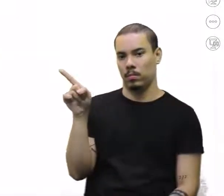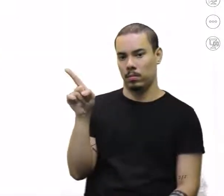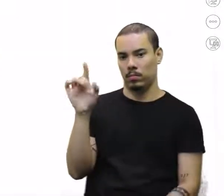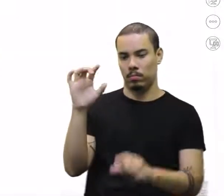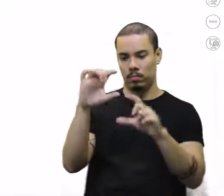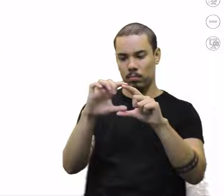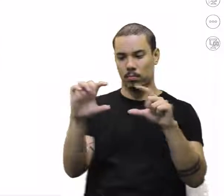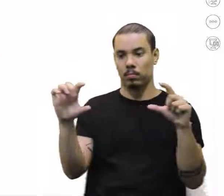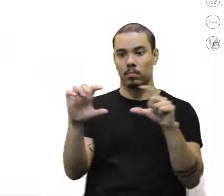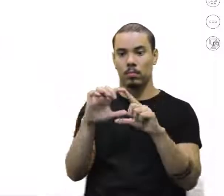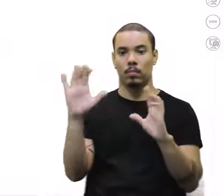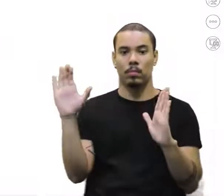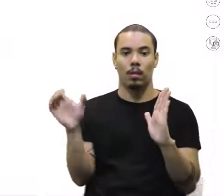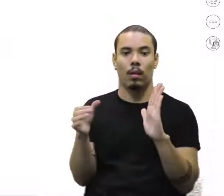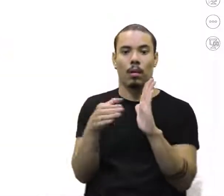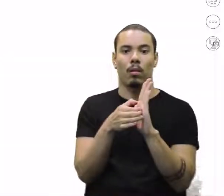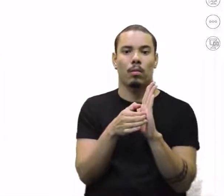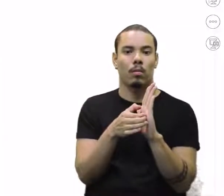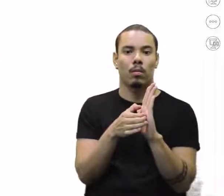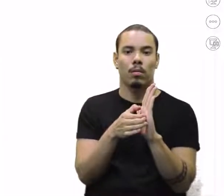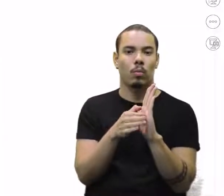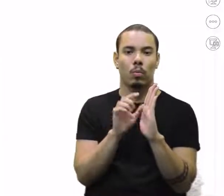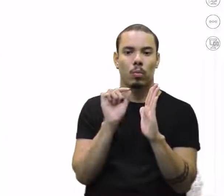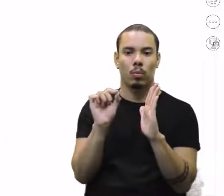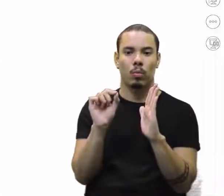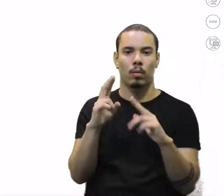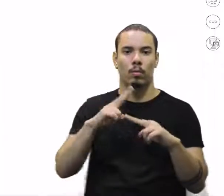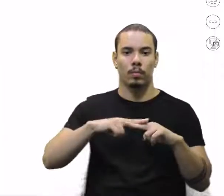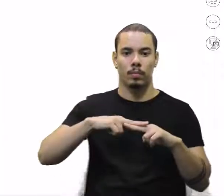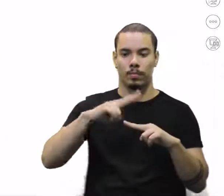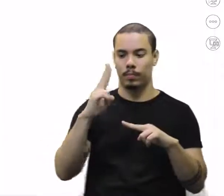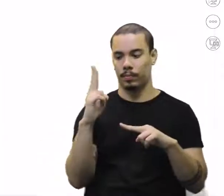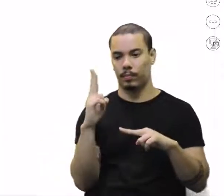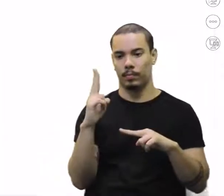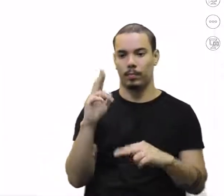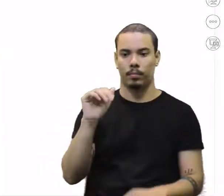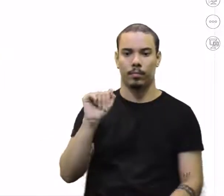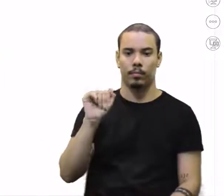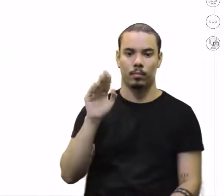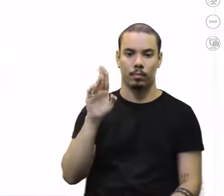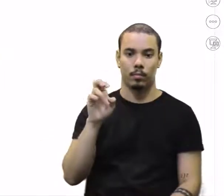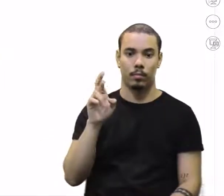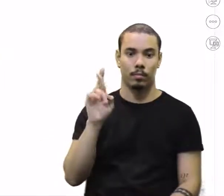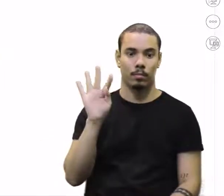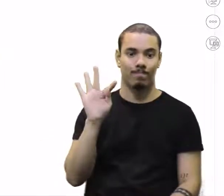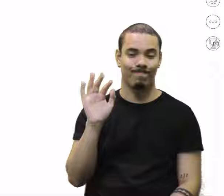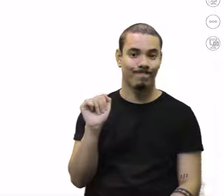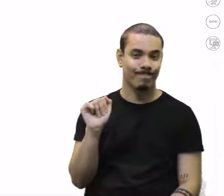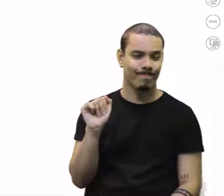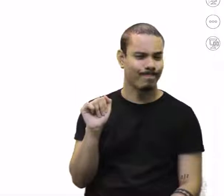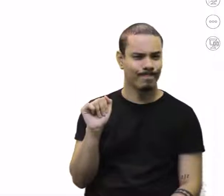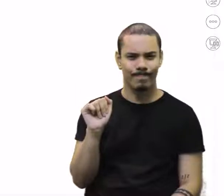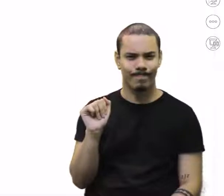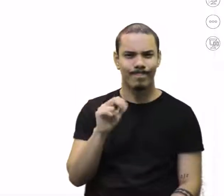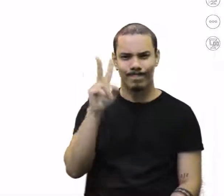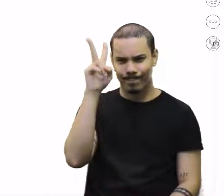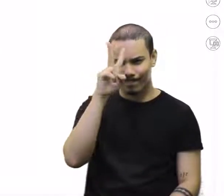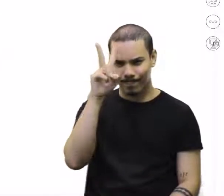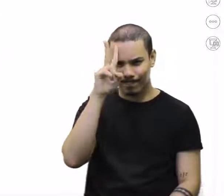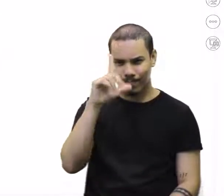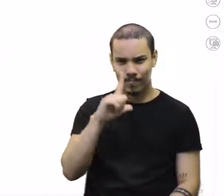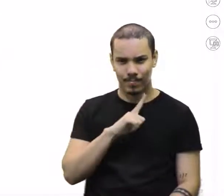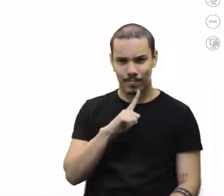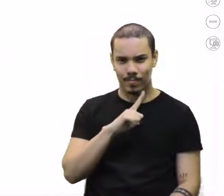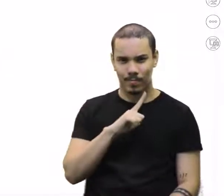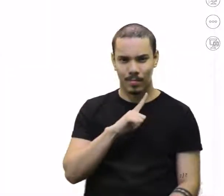que classifica como aberta. E aí, o que a gente faz quando na mesma cadeia nós temos